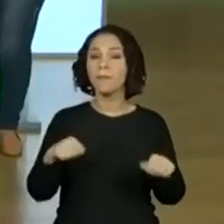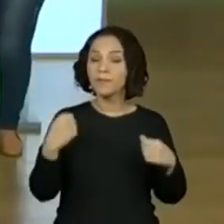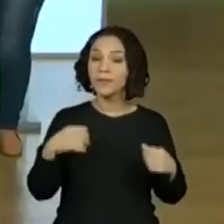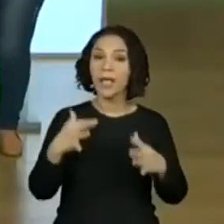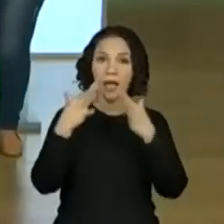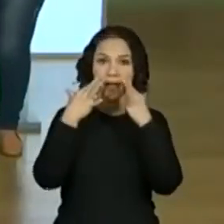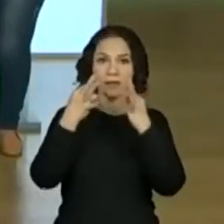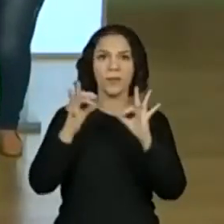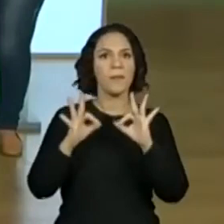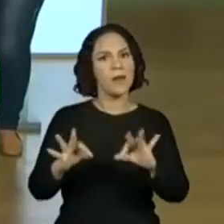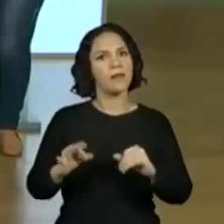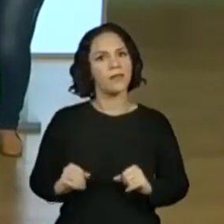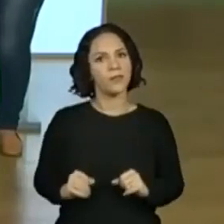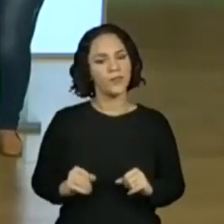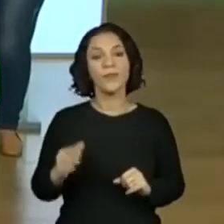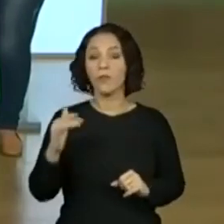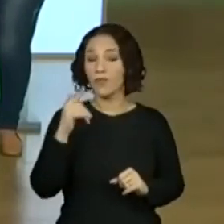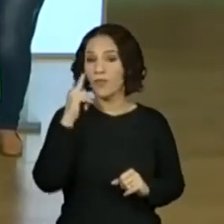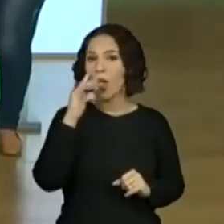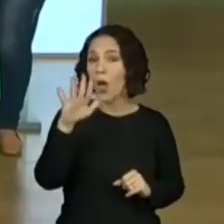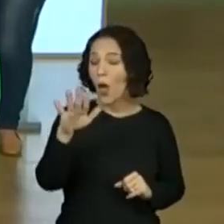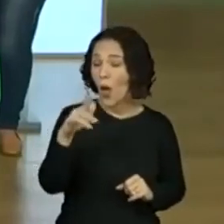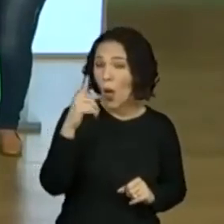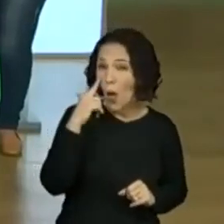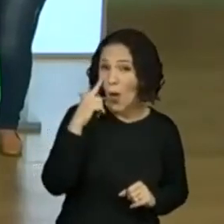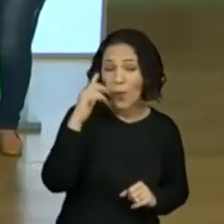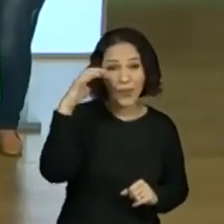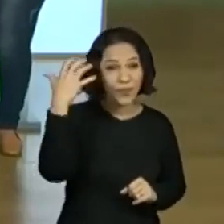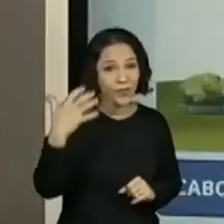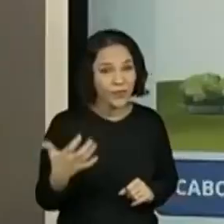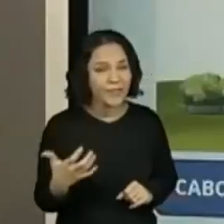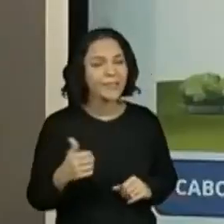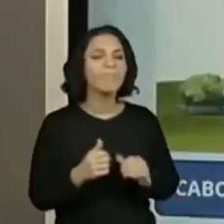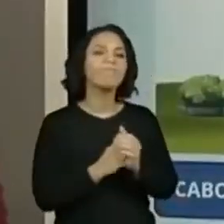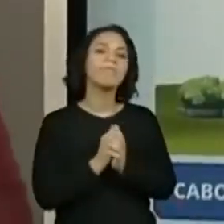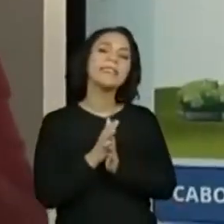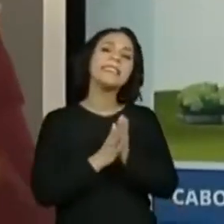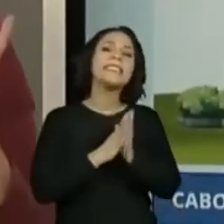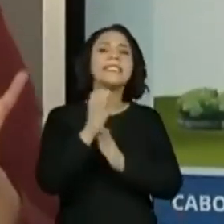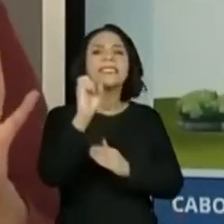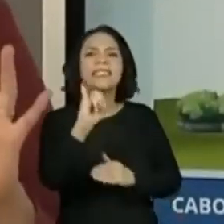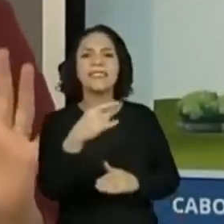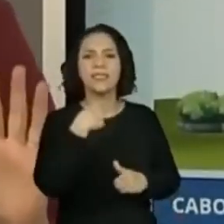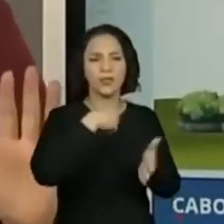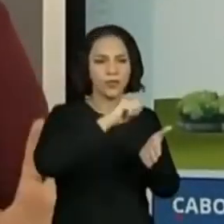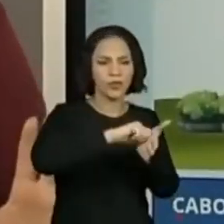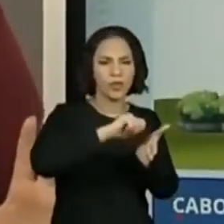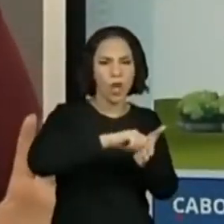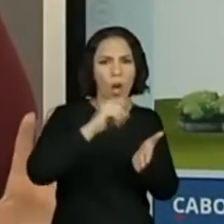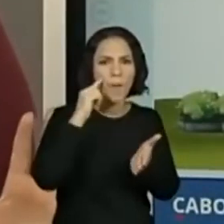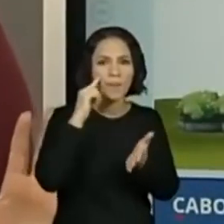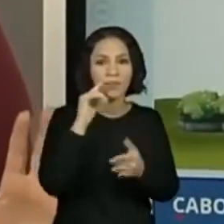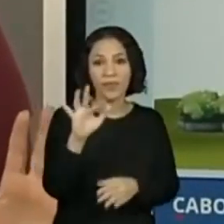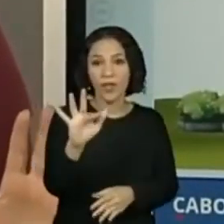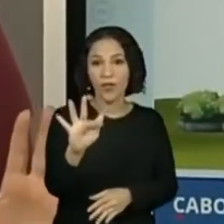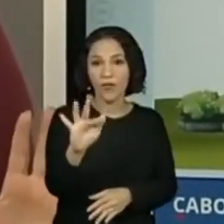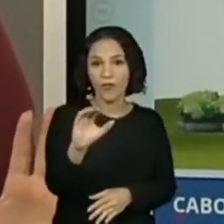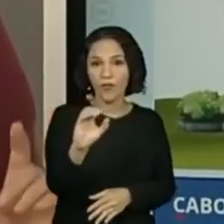né? Exatamente. Professora Vivi, se eu escrever... fogueira.